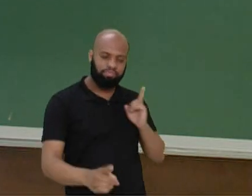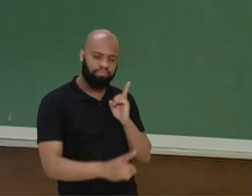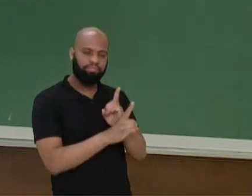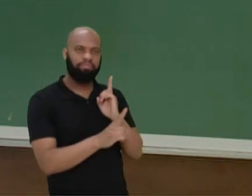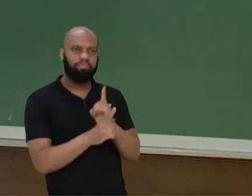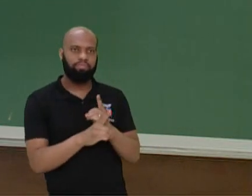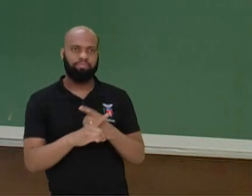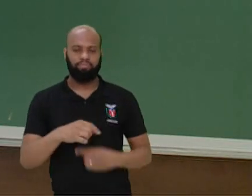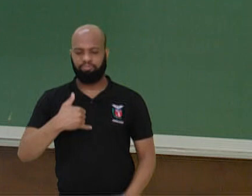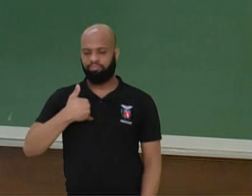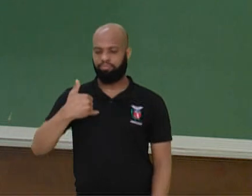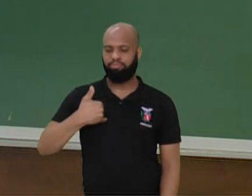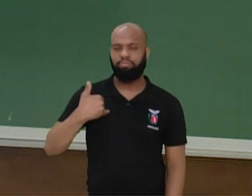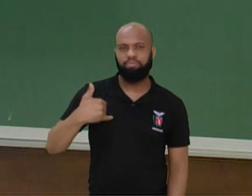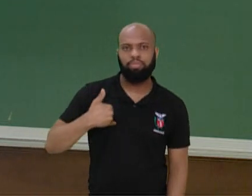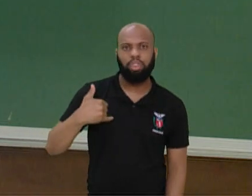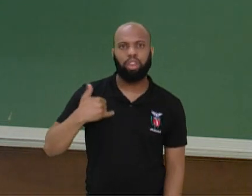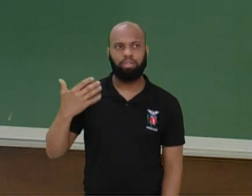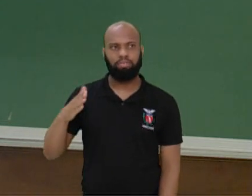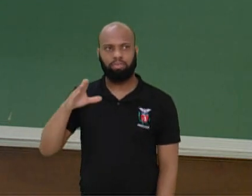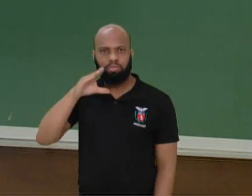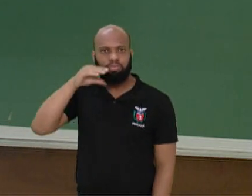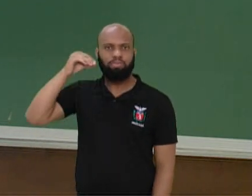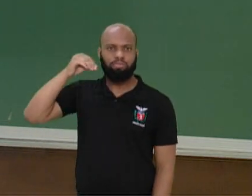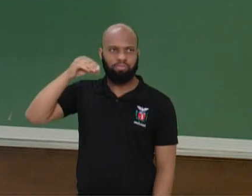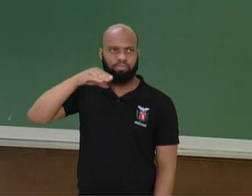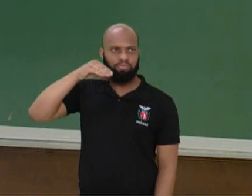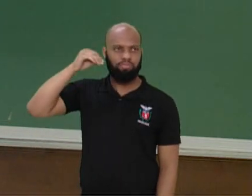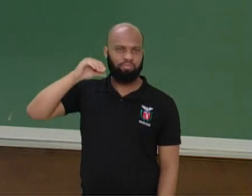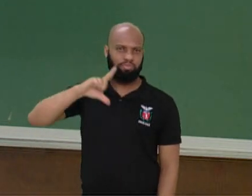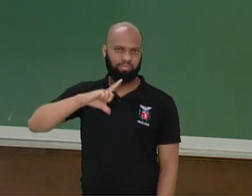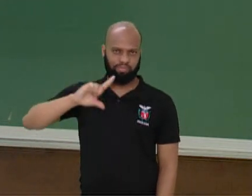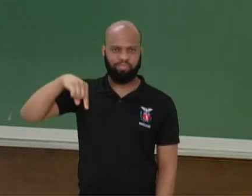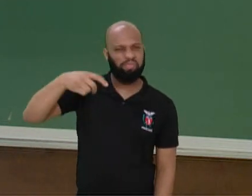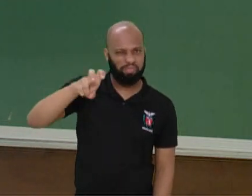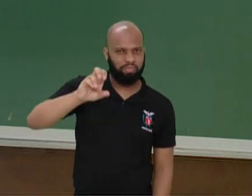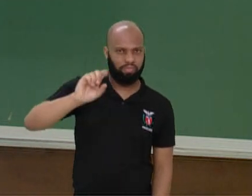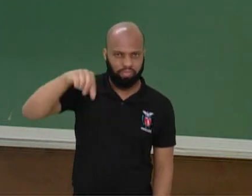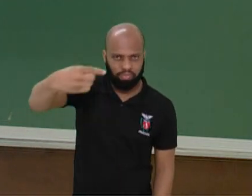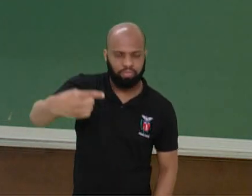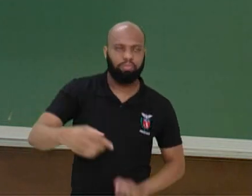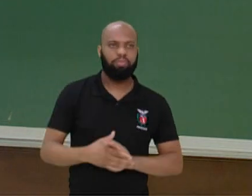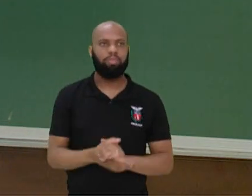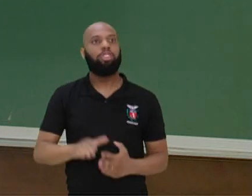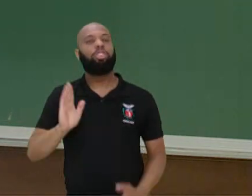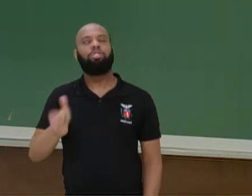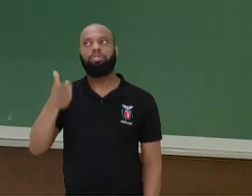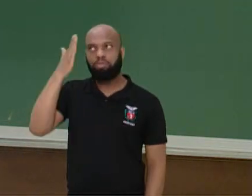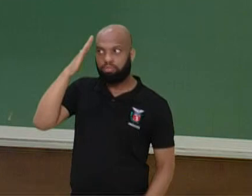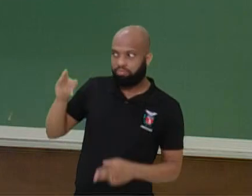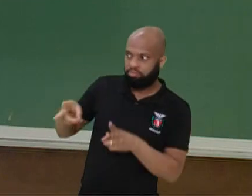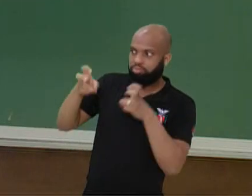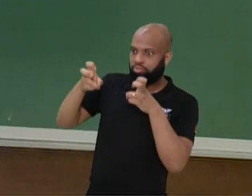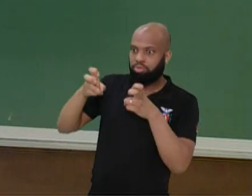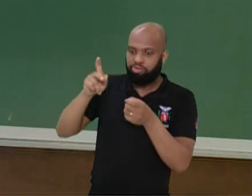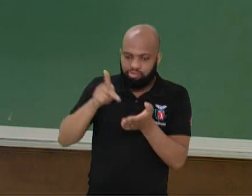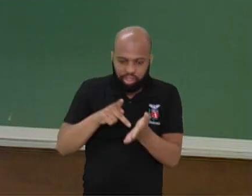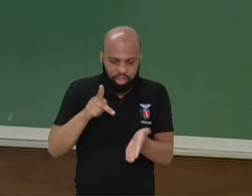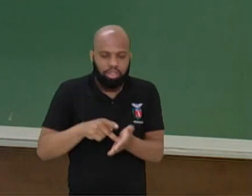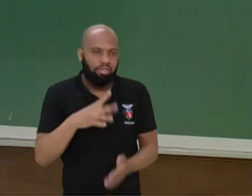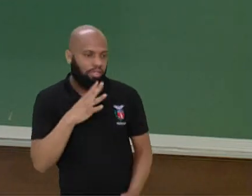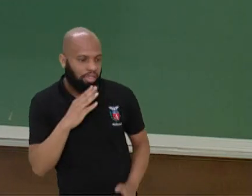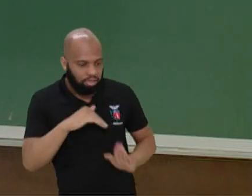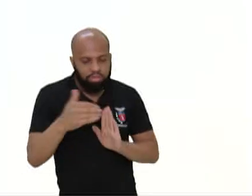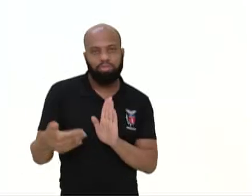diz aqui veteranos, né, a idade, terceira idade, digamos assim, já se deu conta de toda a verdade.